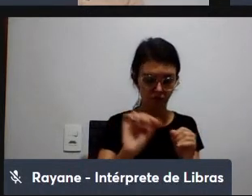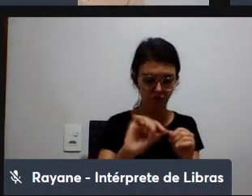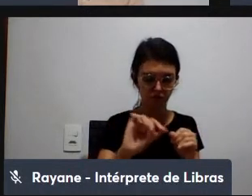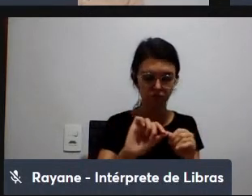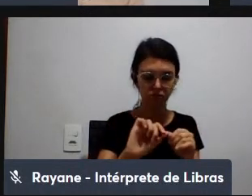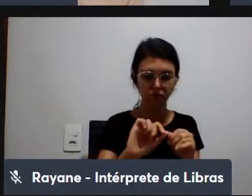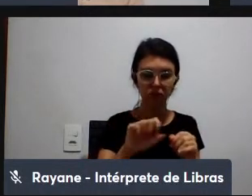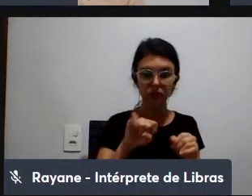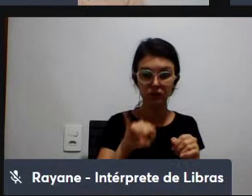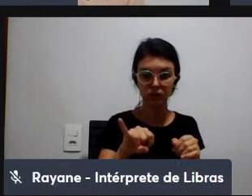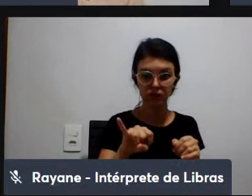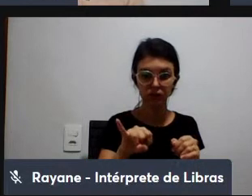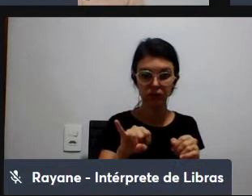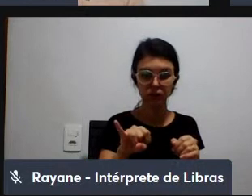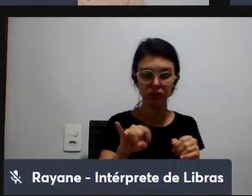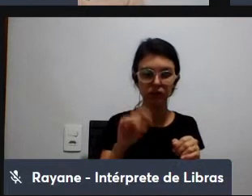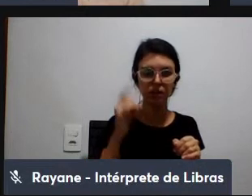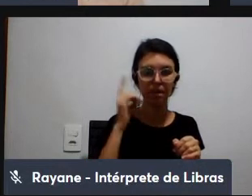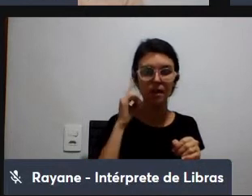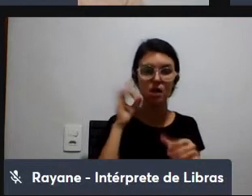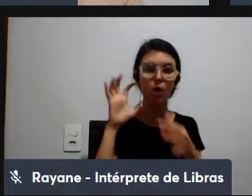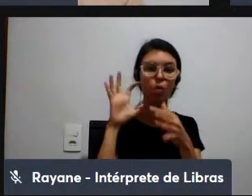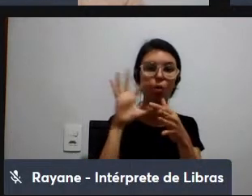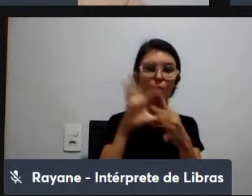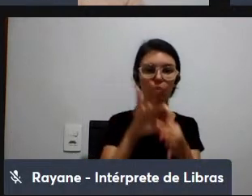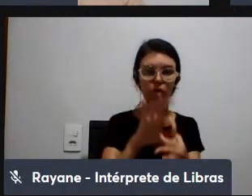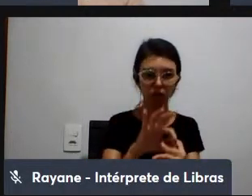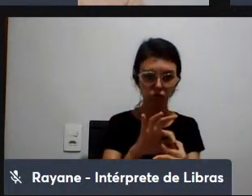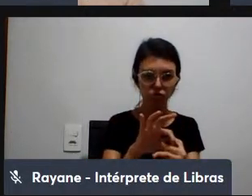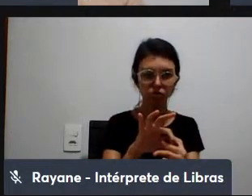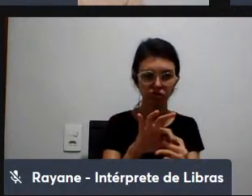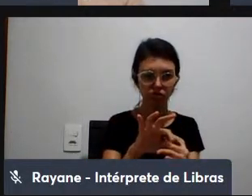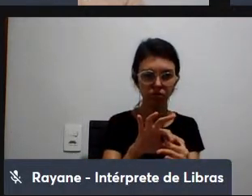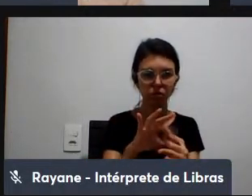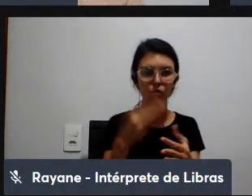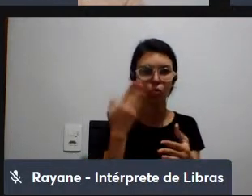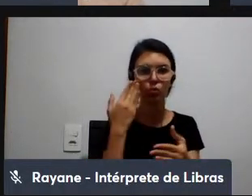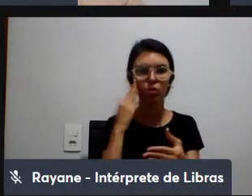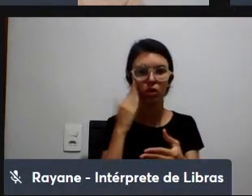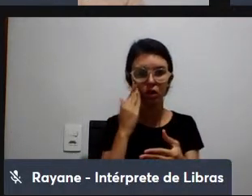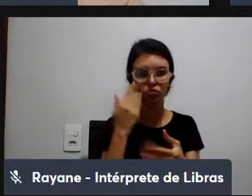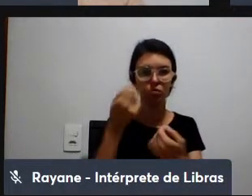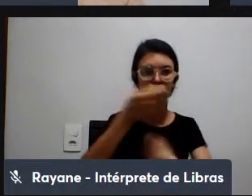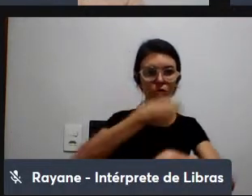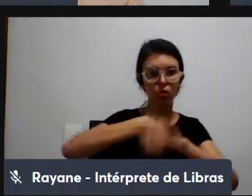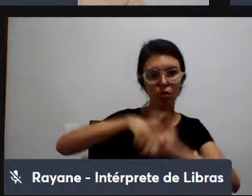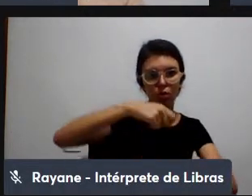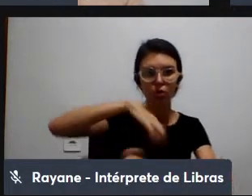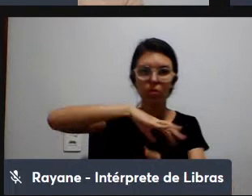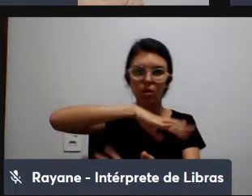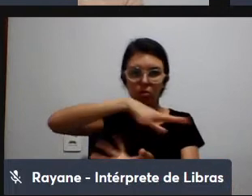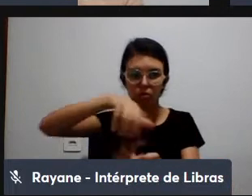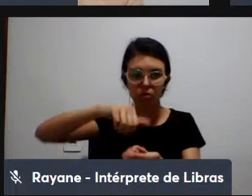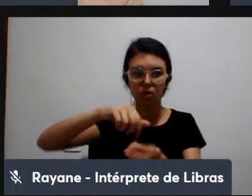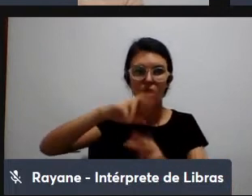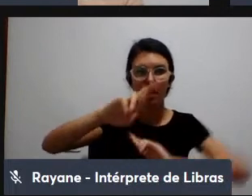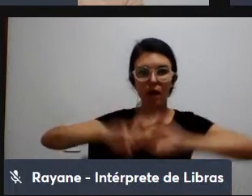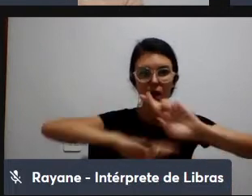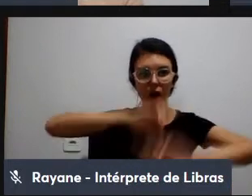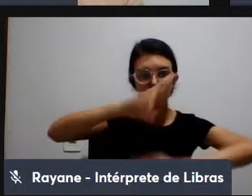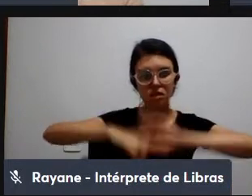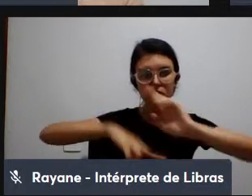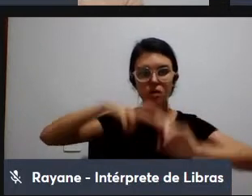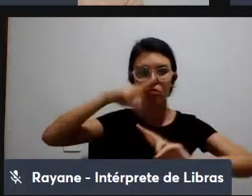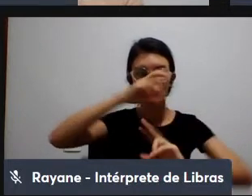os colocarmos em contexto. Com o entendimento da economia global, das relações de poder globais,